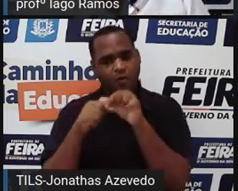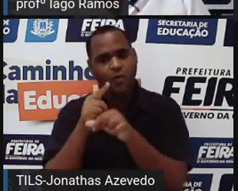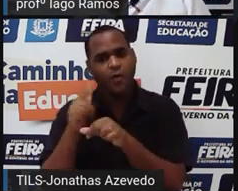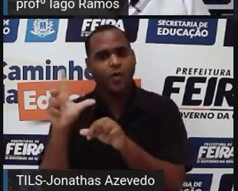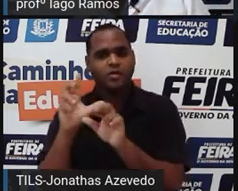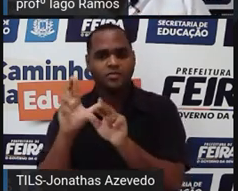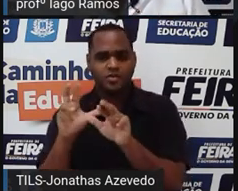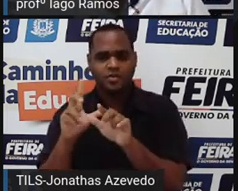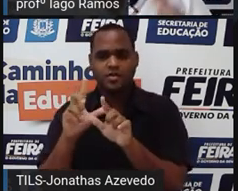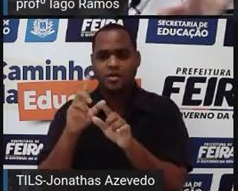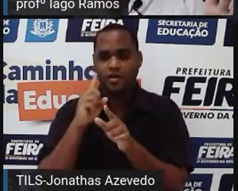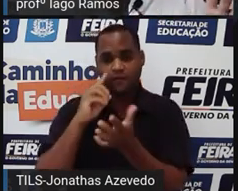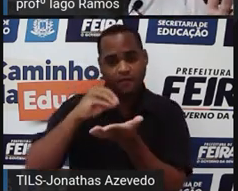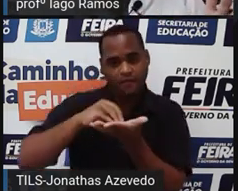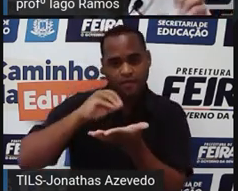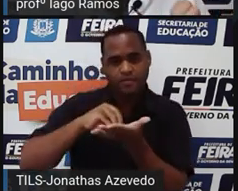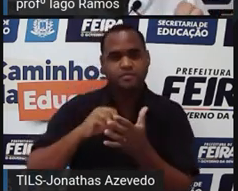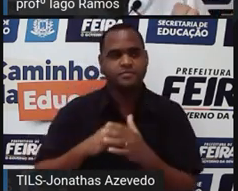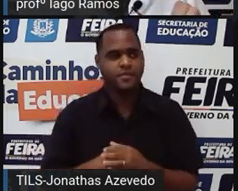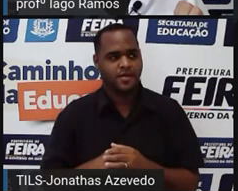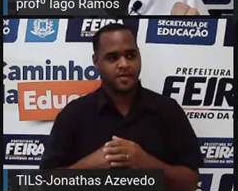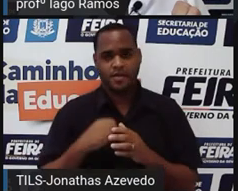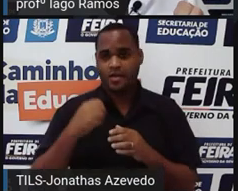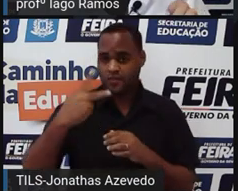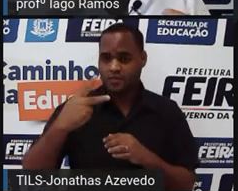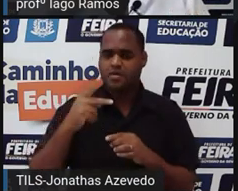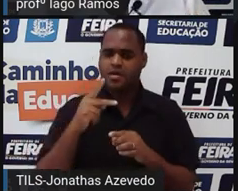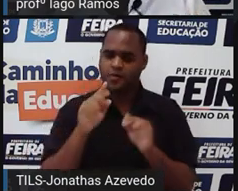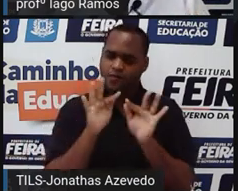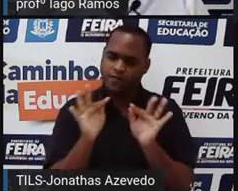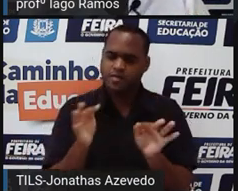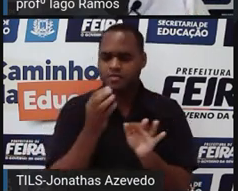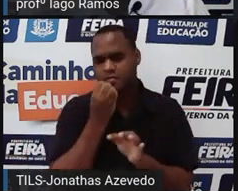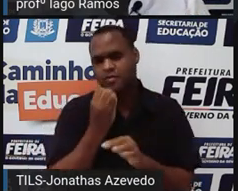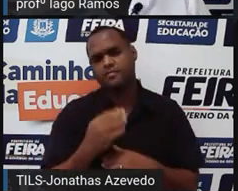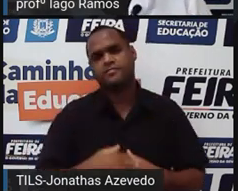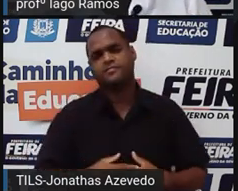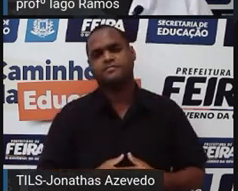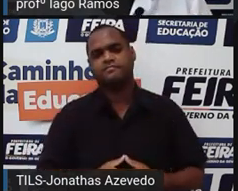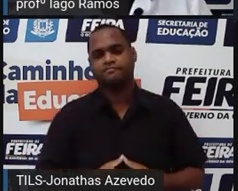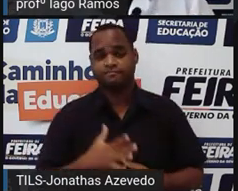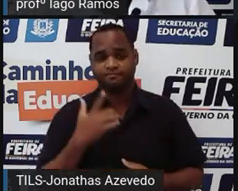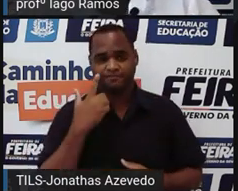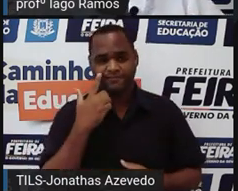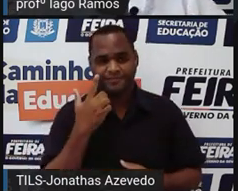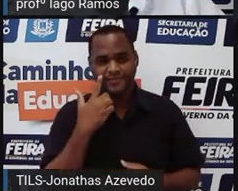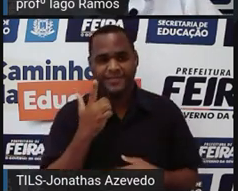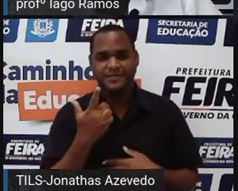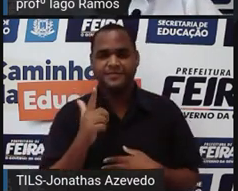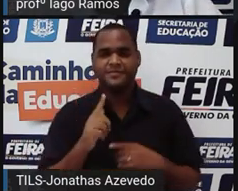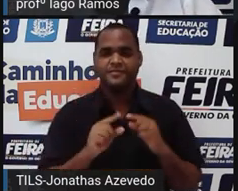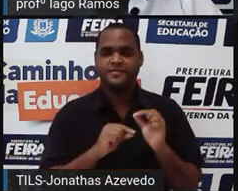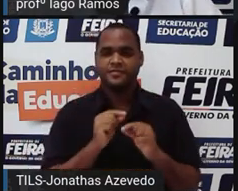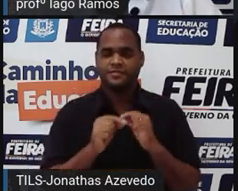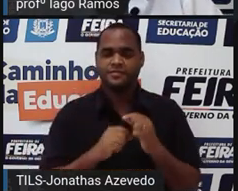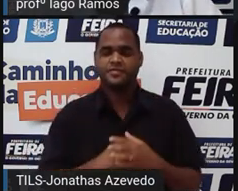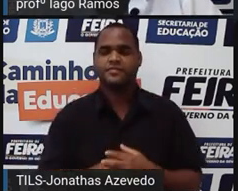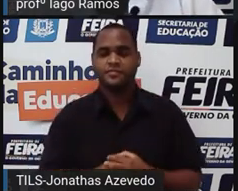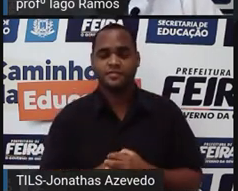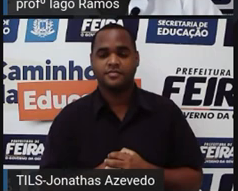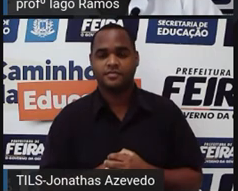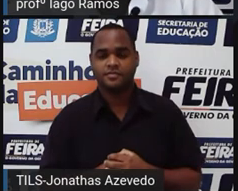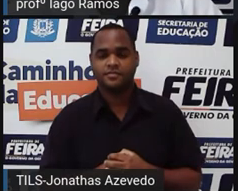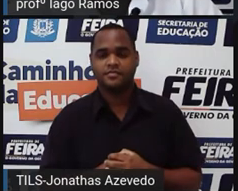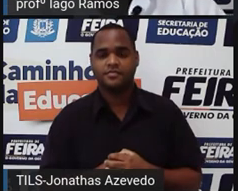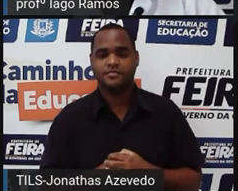potência que vai sobrar. E essa segunda forma eu acho mais simples. Veja só. Eu vou pegar ali e vou